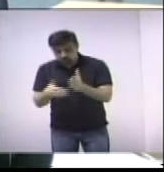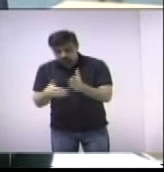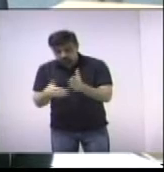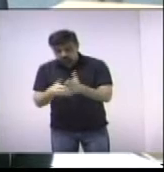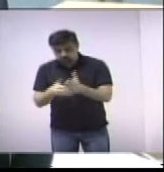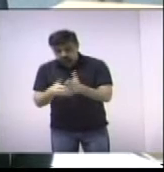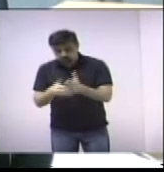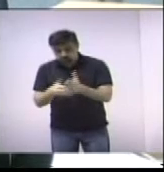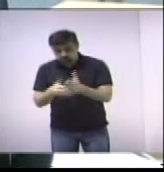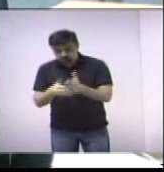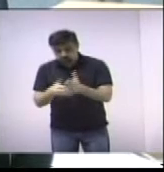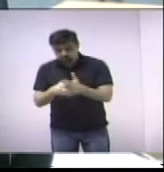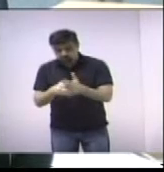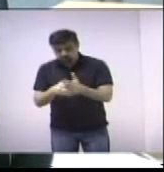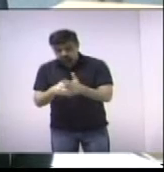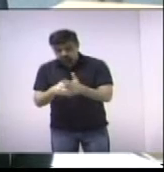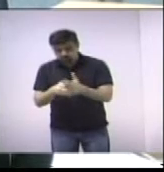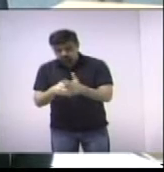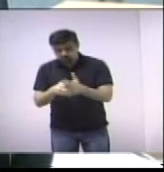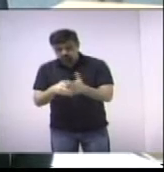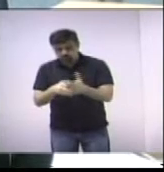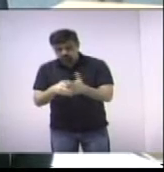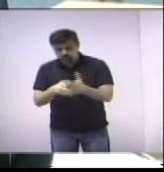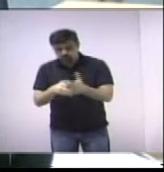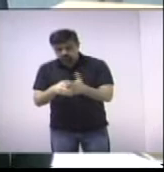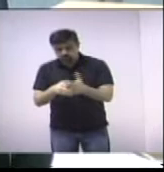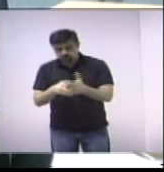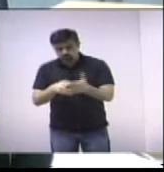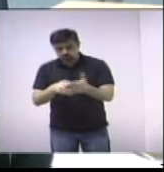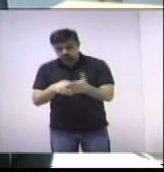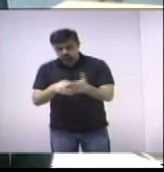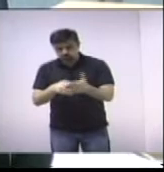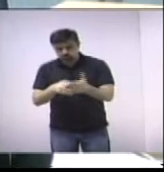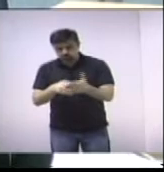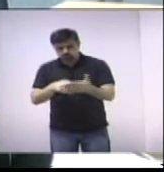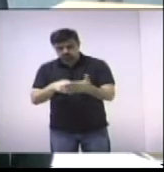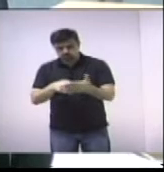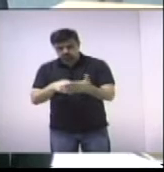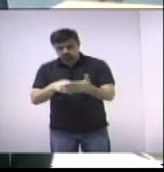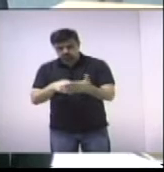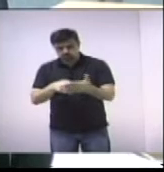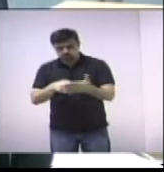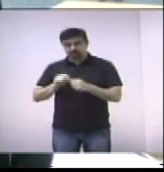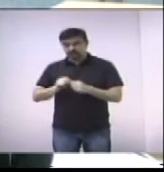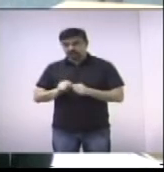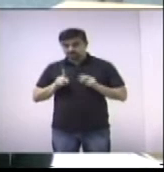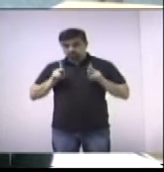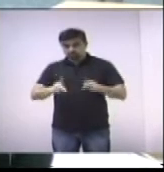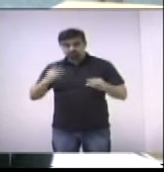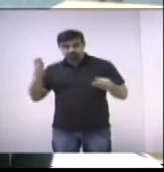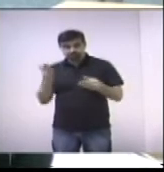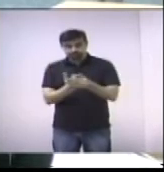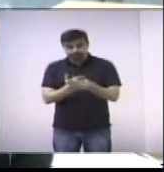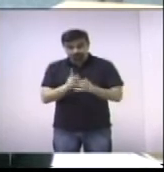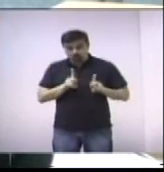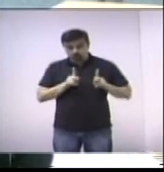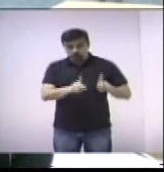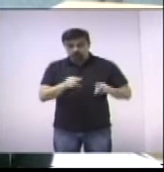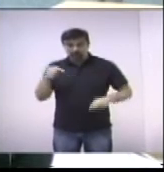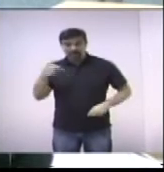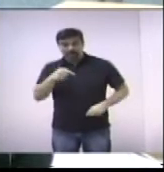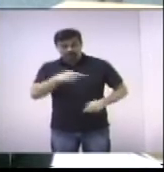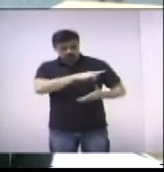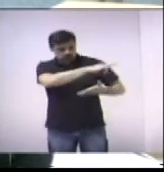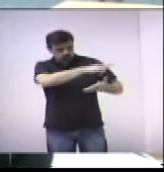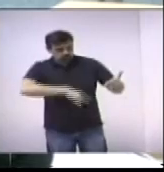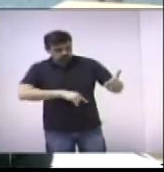Contas denunciou o Ministério Público. O Ministério Público levantou, fez uma ação popular. Na ação